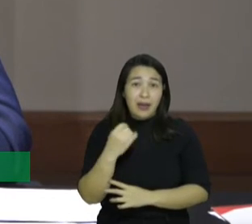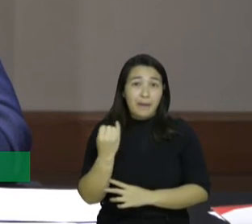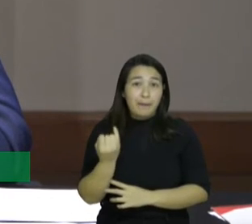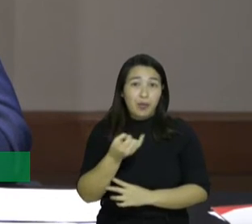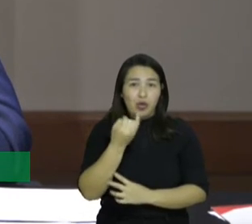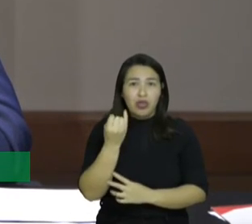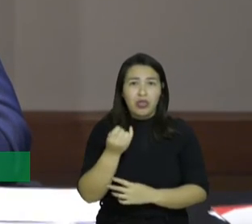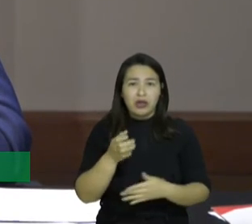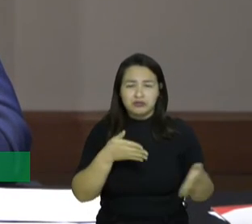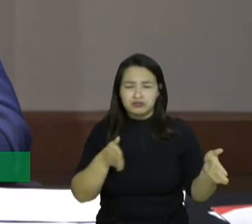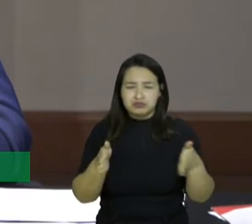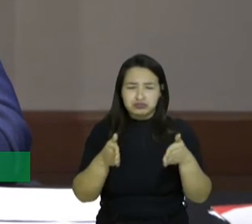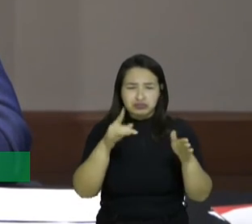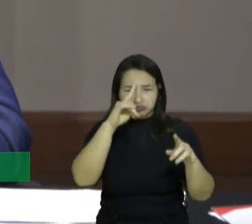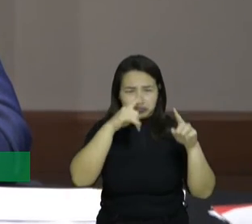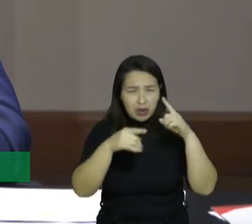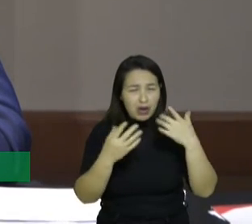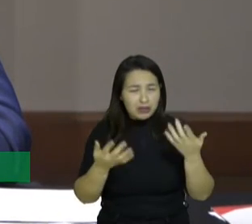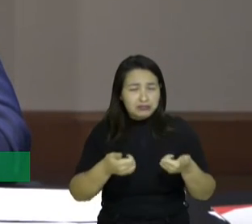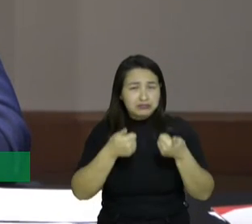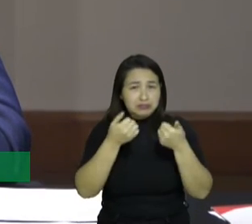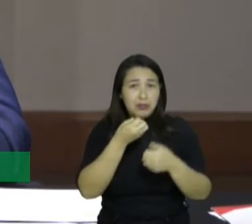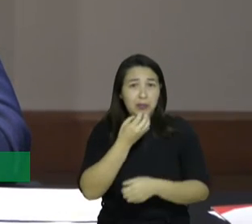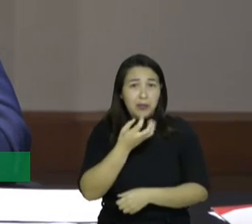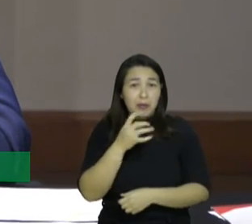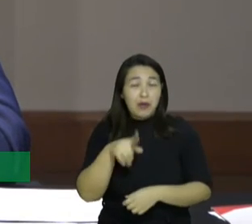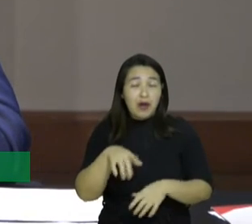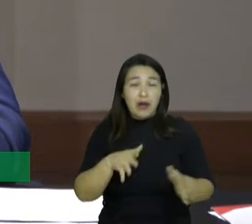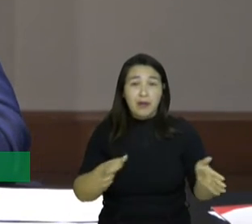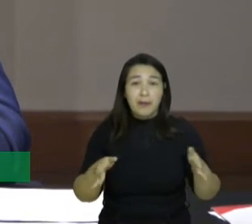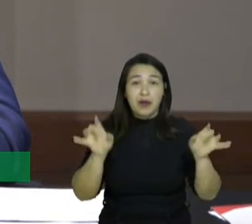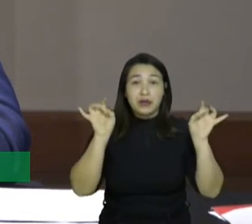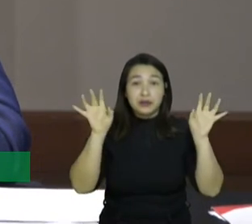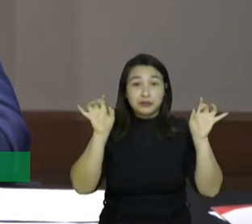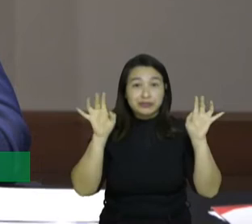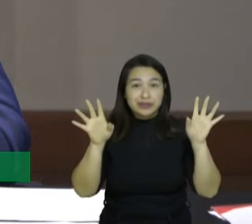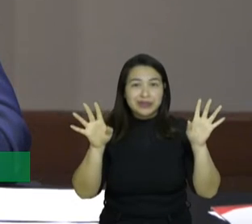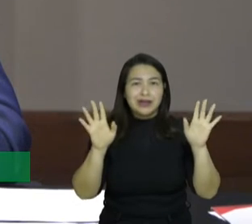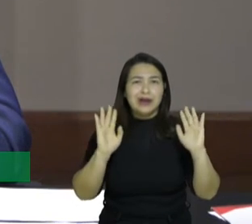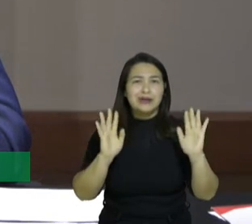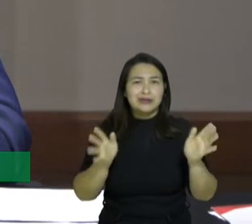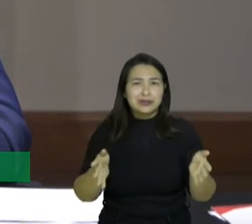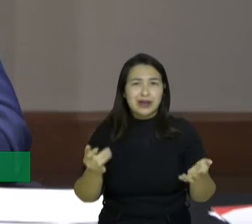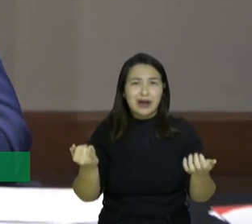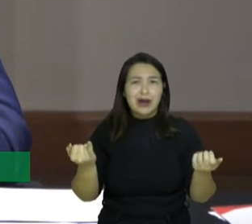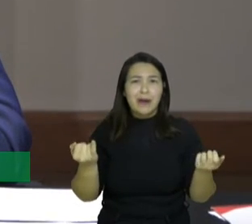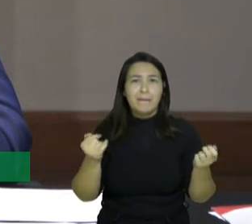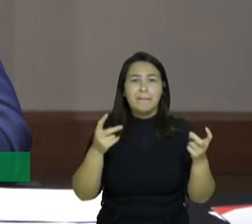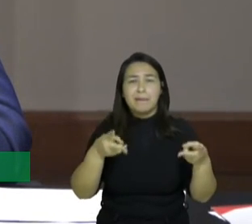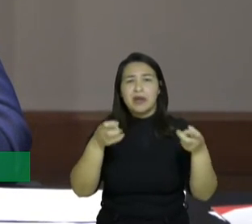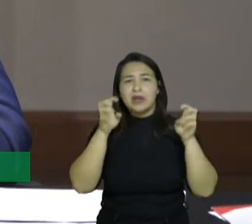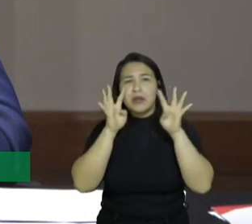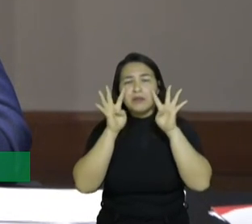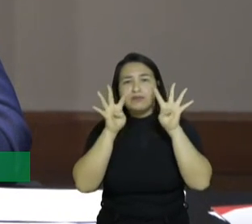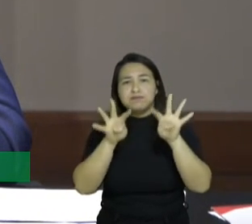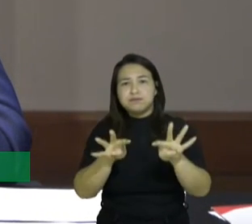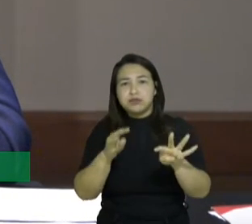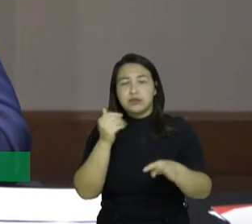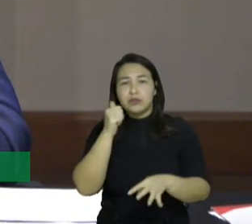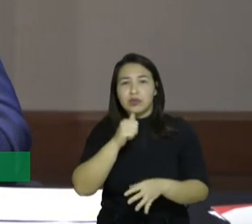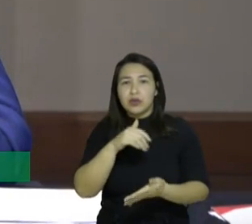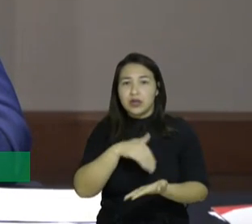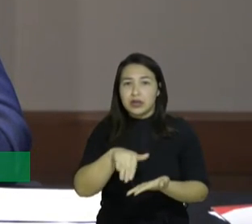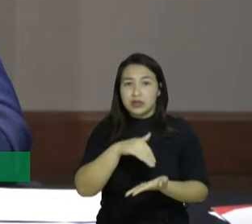conduzido em um momento que é realmente especial como como nós ouvimos hoje pela manhã da secretária Tatiana